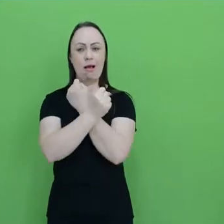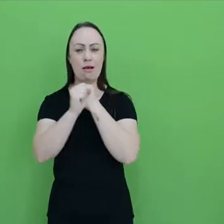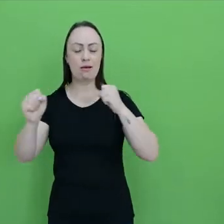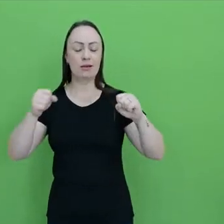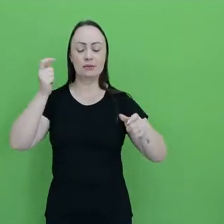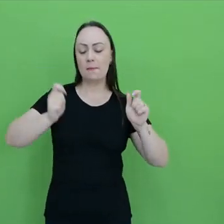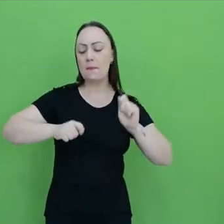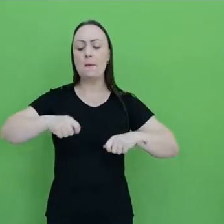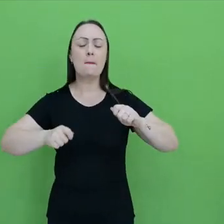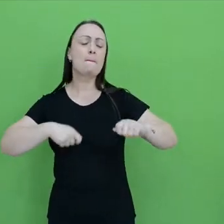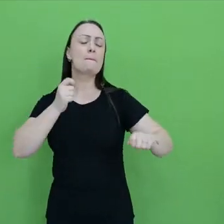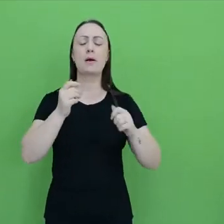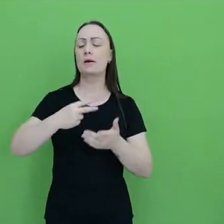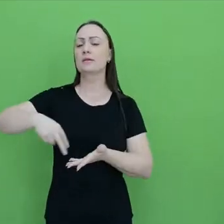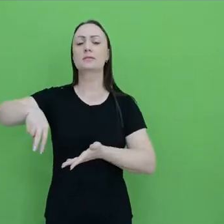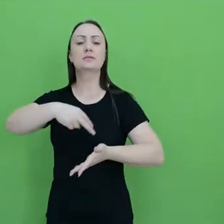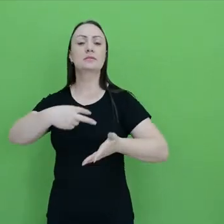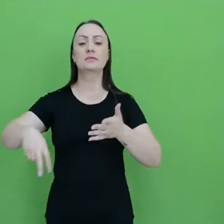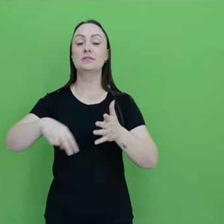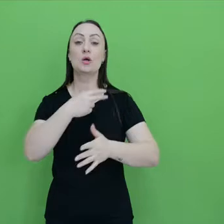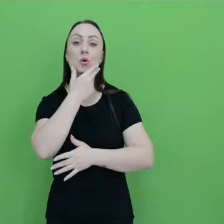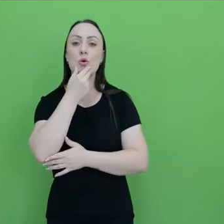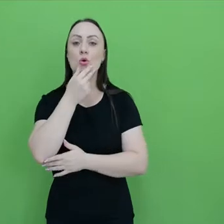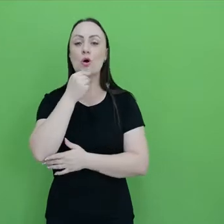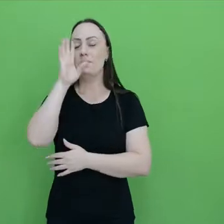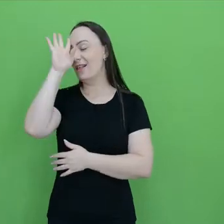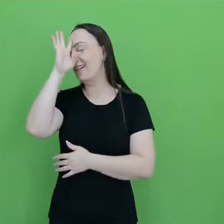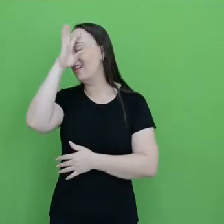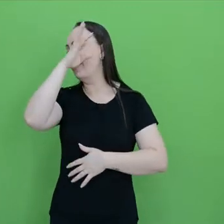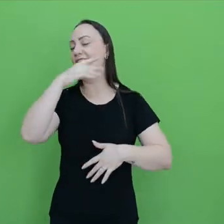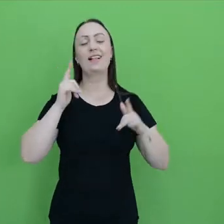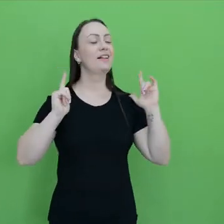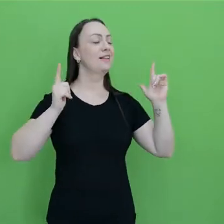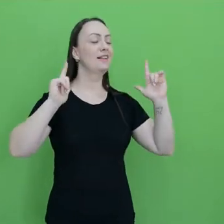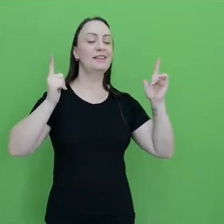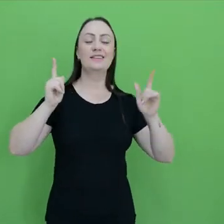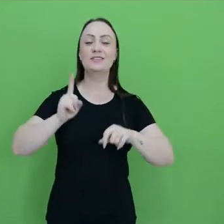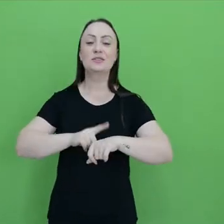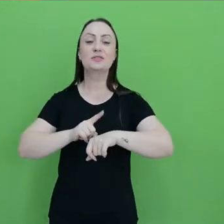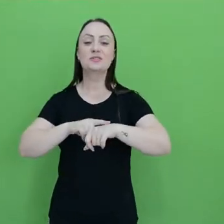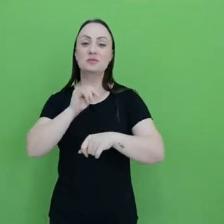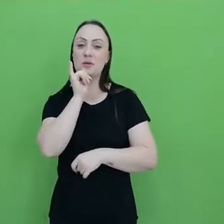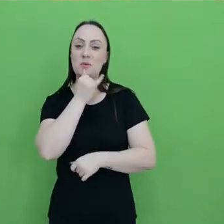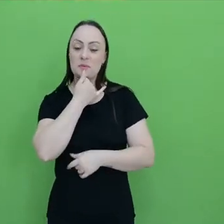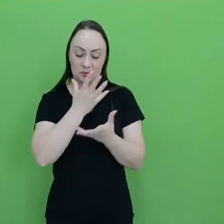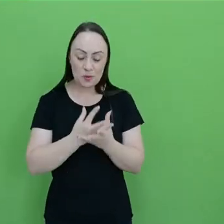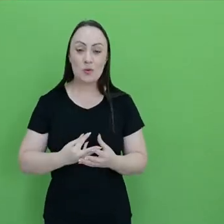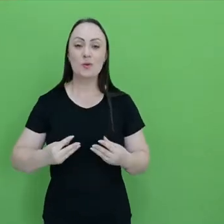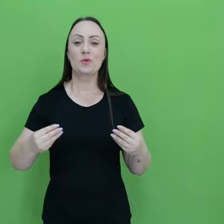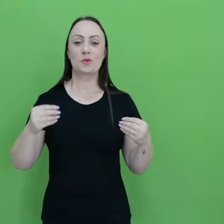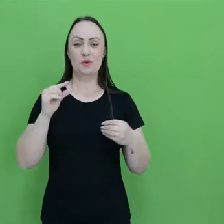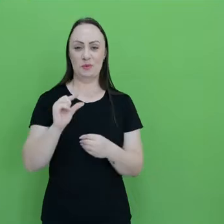e tocaram e dançaram, distraindo por alguns breves instantes a tristeza daquele